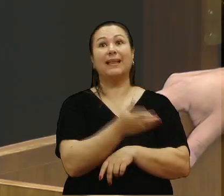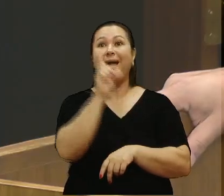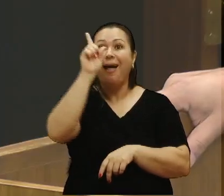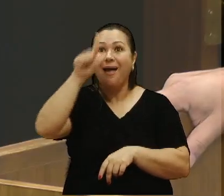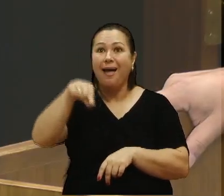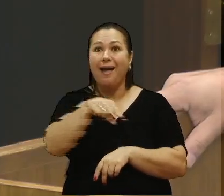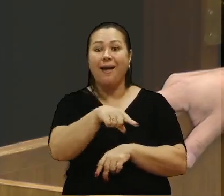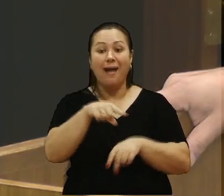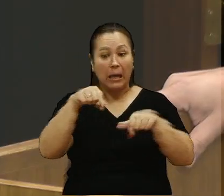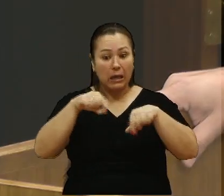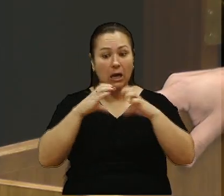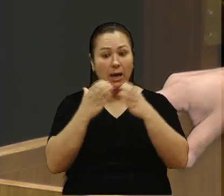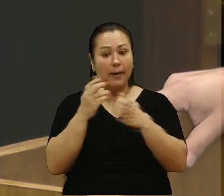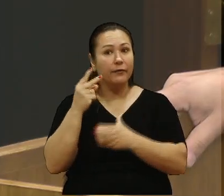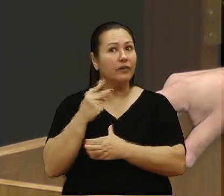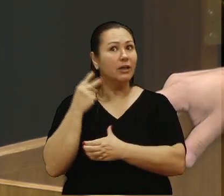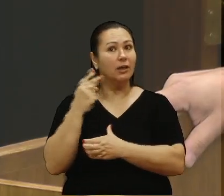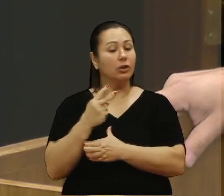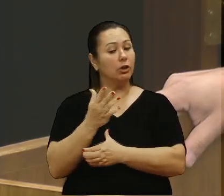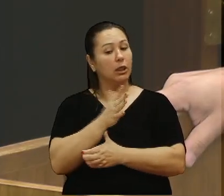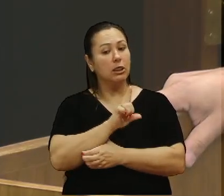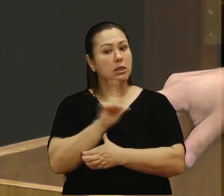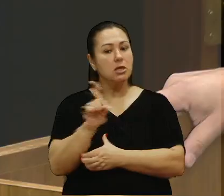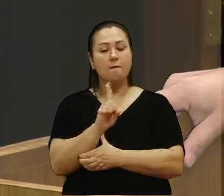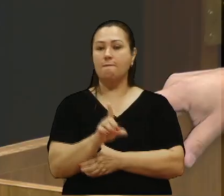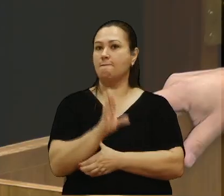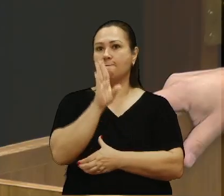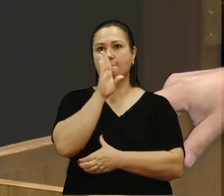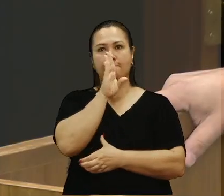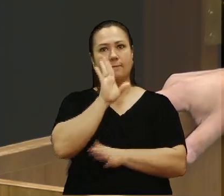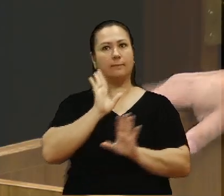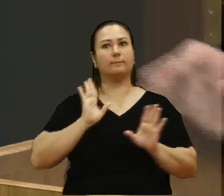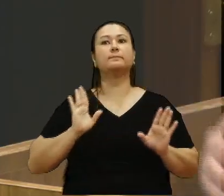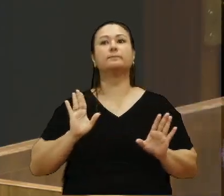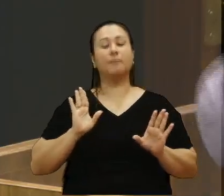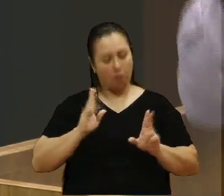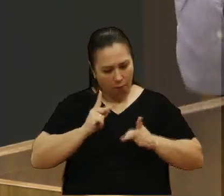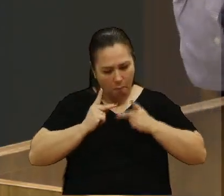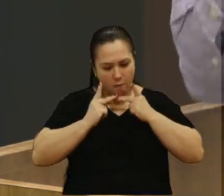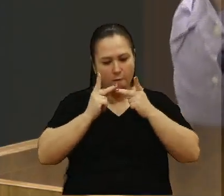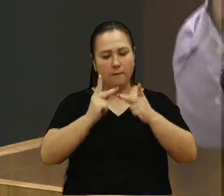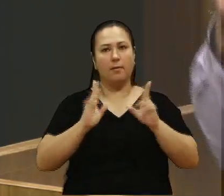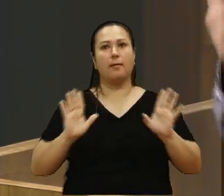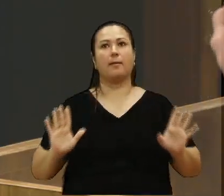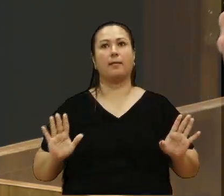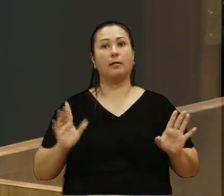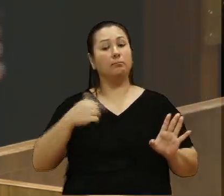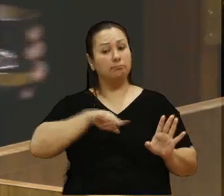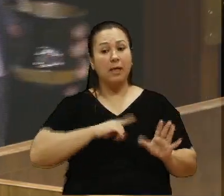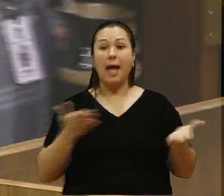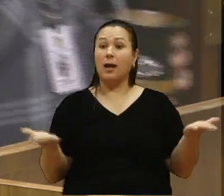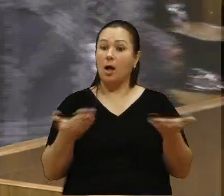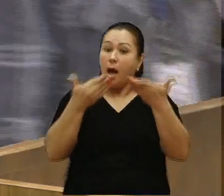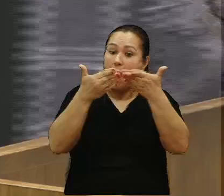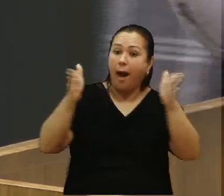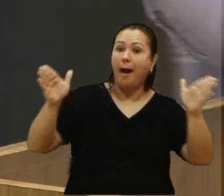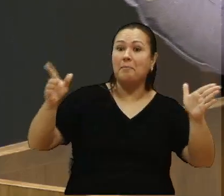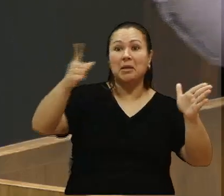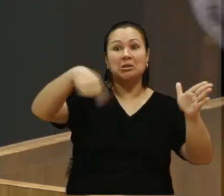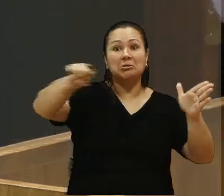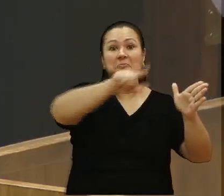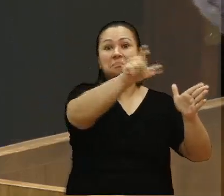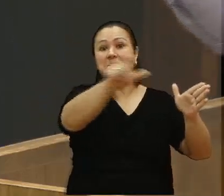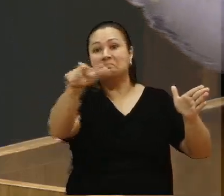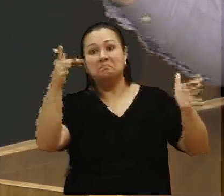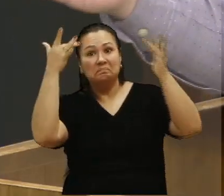Essa casa não se omitirá. Então, eu dei a possibilidade, não sei se os